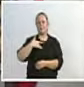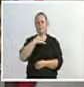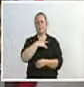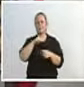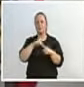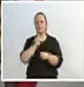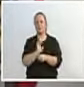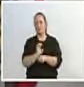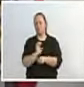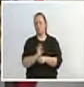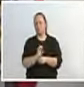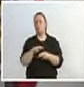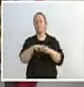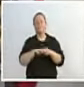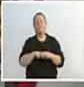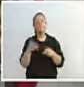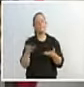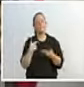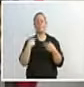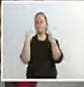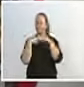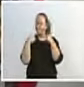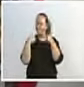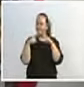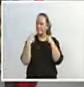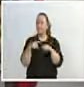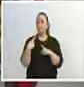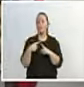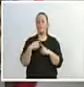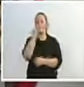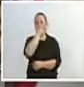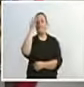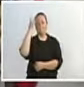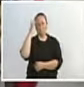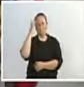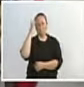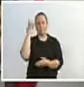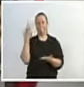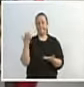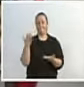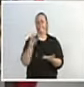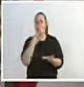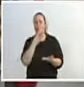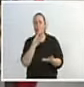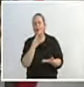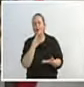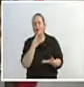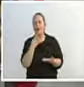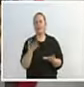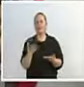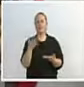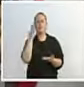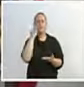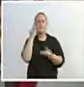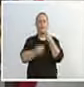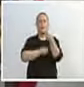Por isso eu faço esta reclamação hoje, porque aquele cidadão e aquela cidadã que conhece e que tem como chegar